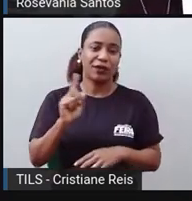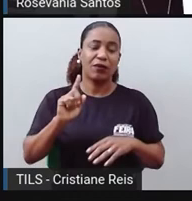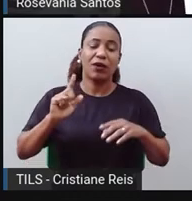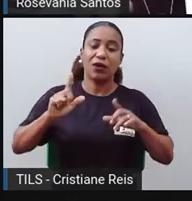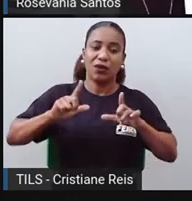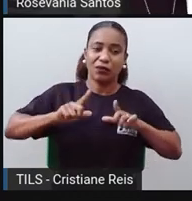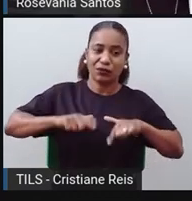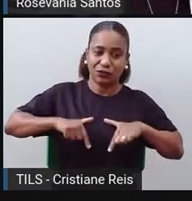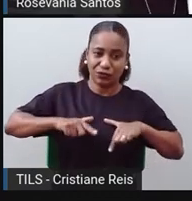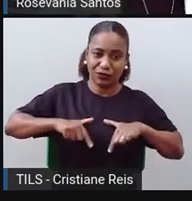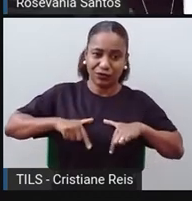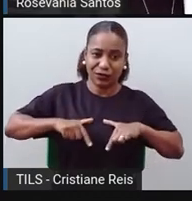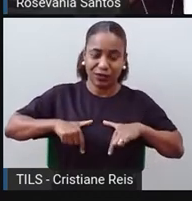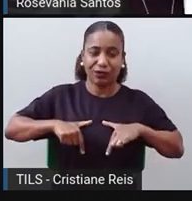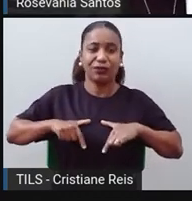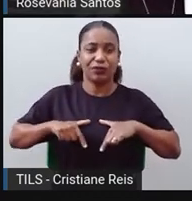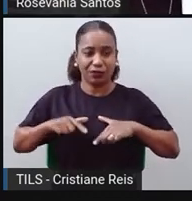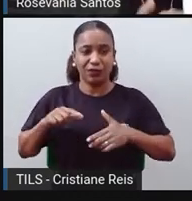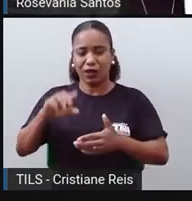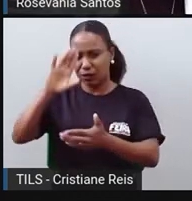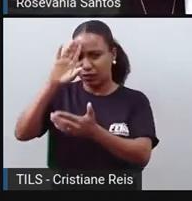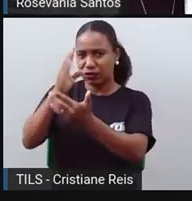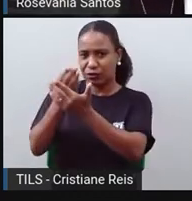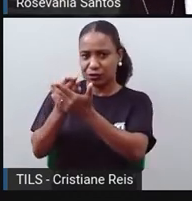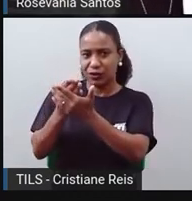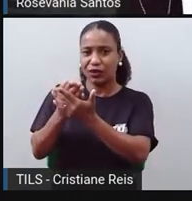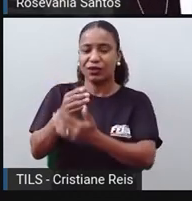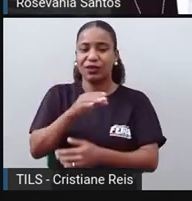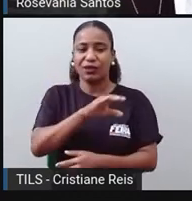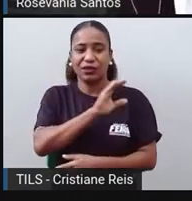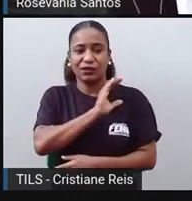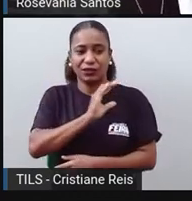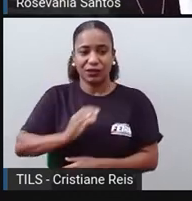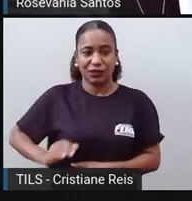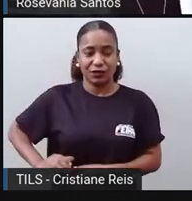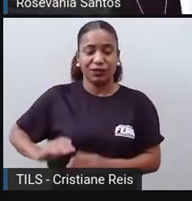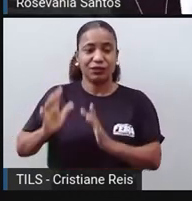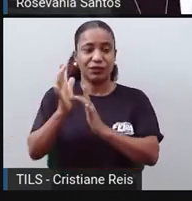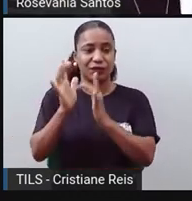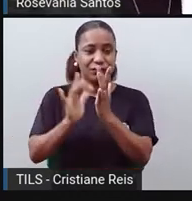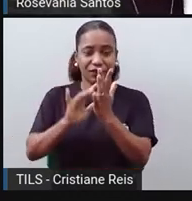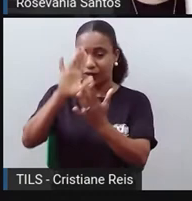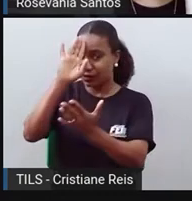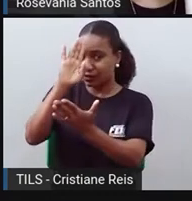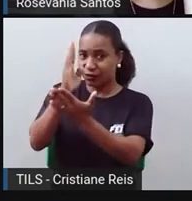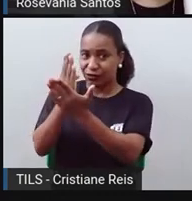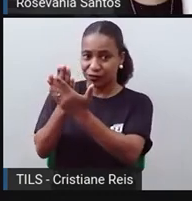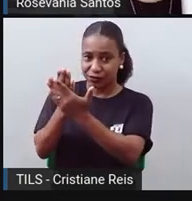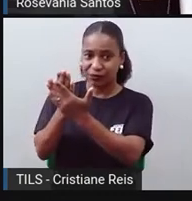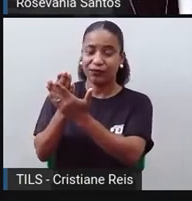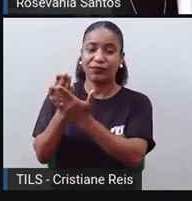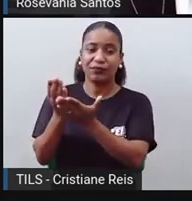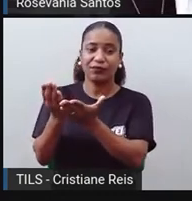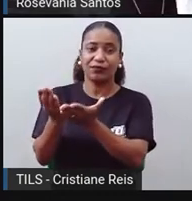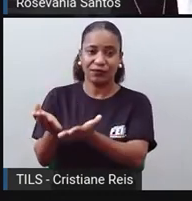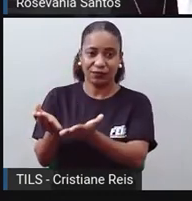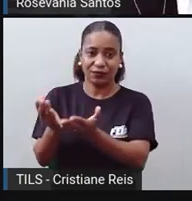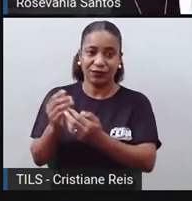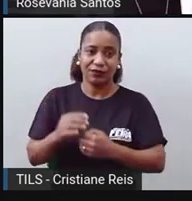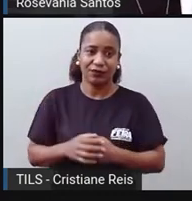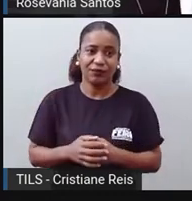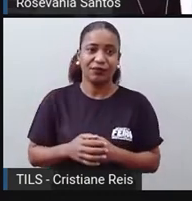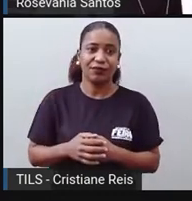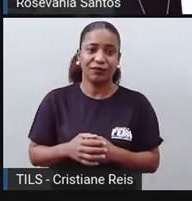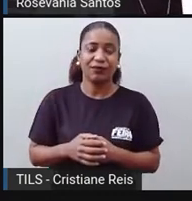vindo, formou o cristianismo, a grosso modo, me perdoem vocês, né, da religião, se não estiver explicando com atenção que vocês,